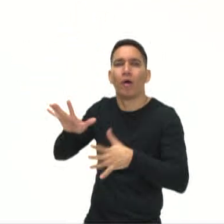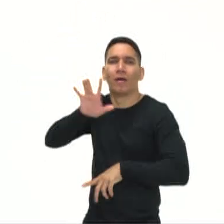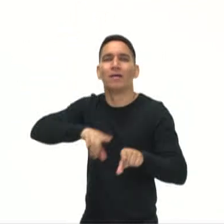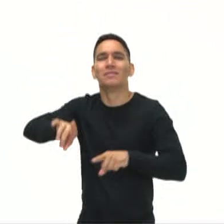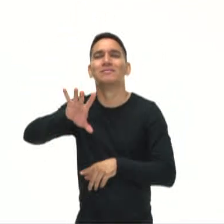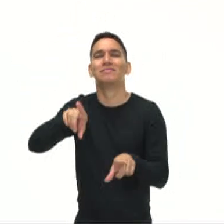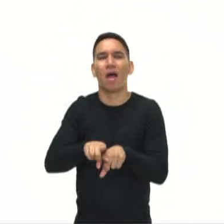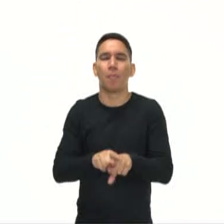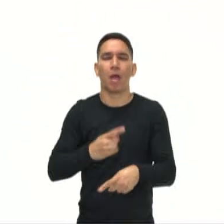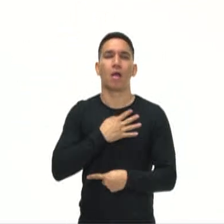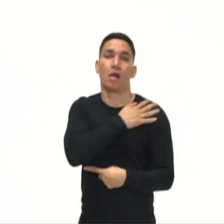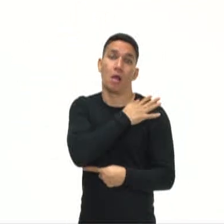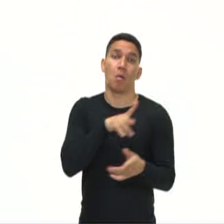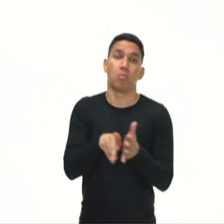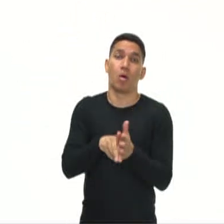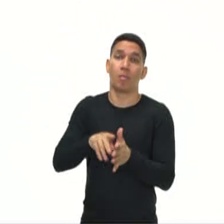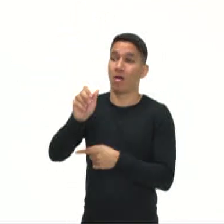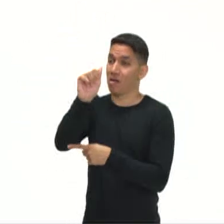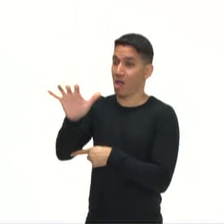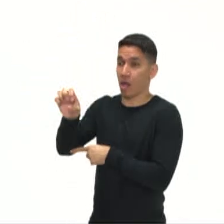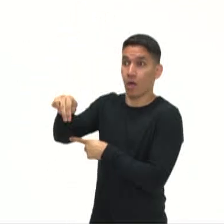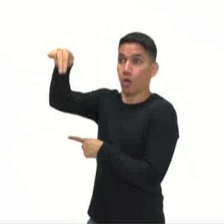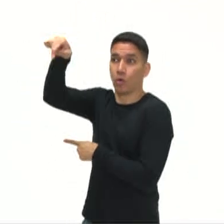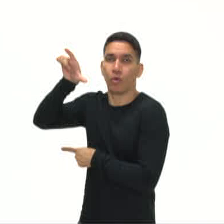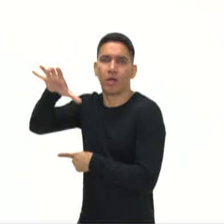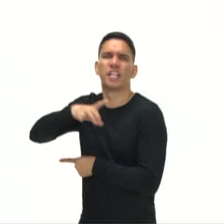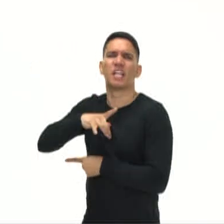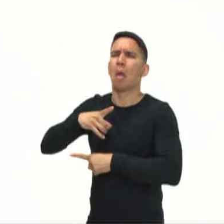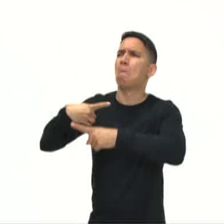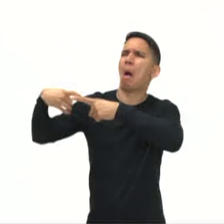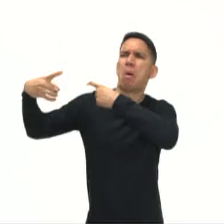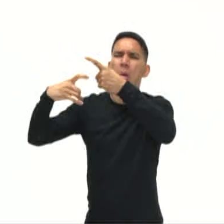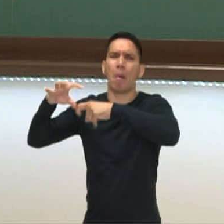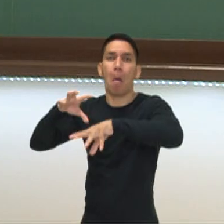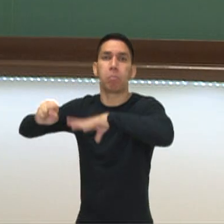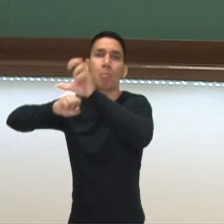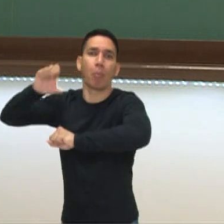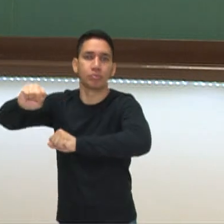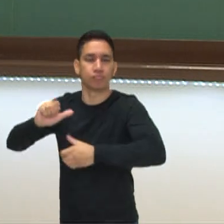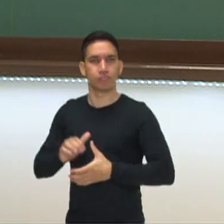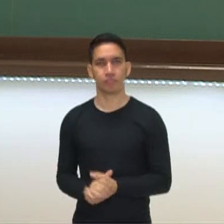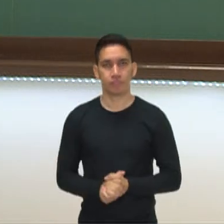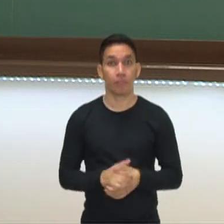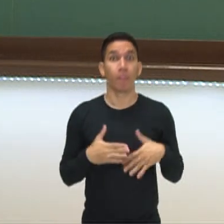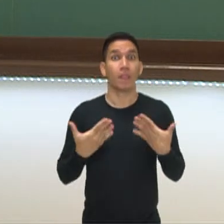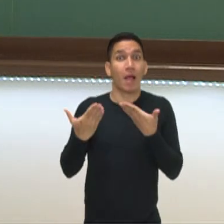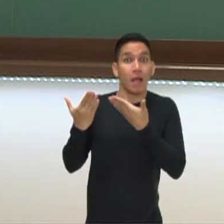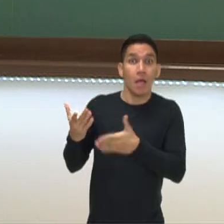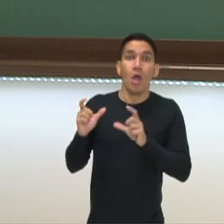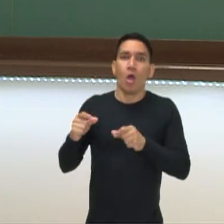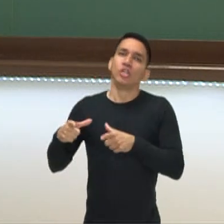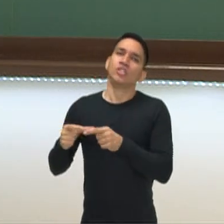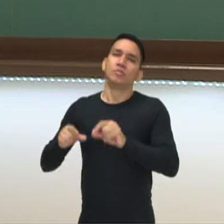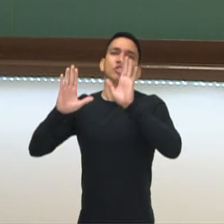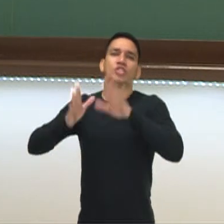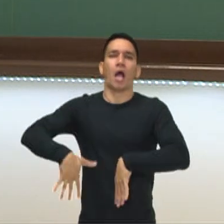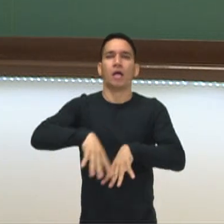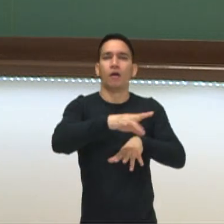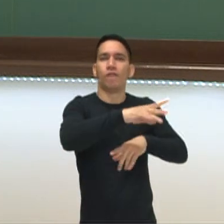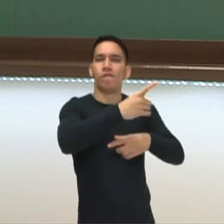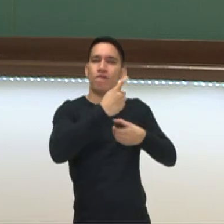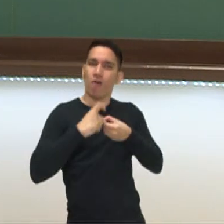foi para o norte da África, onde depois de muitos combates conseguiram dominar a região. Então aqui, pessoal, o Japão já estava